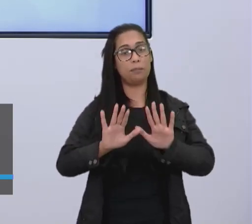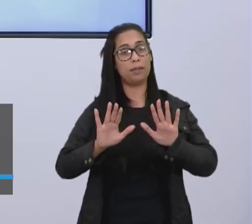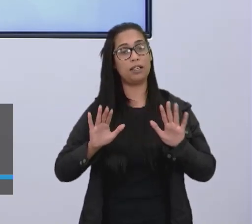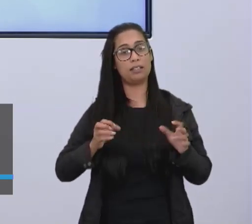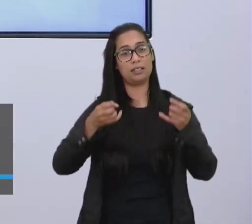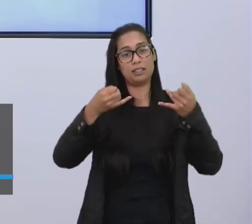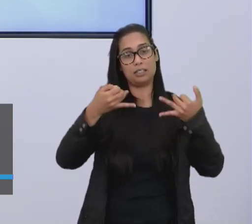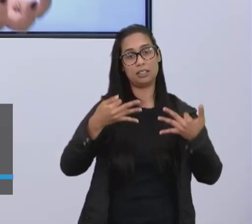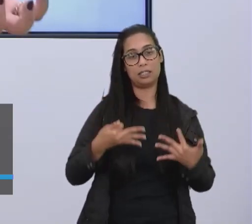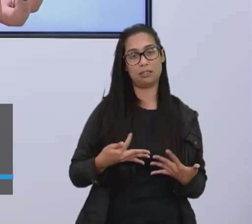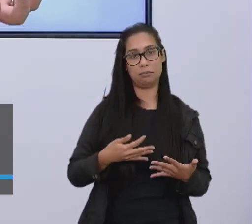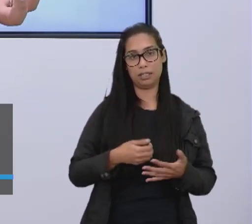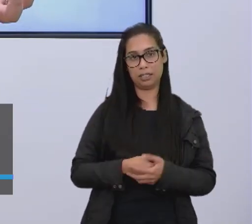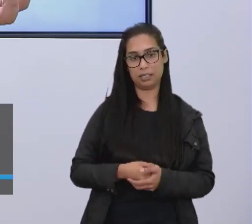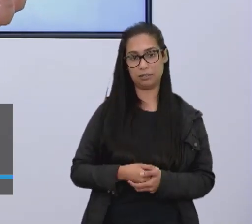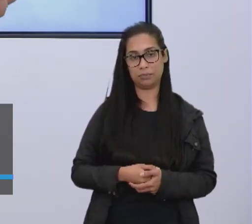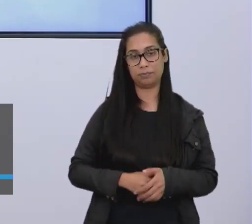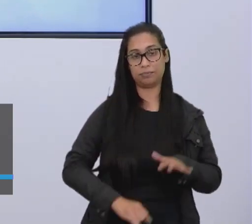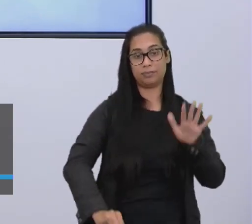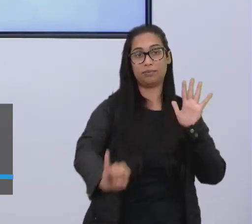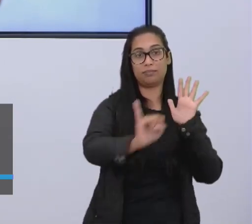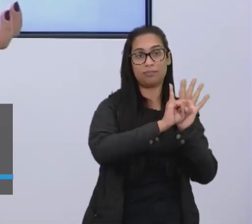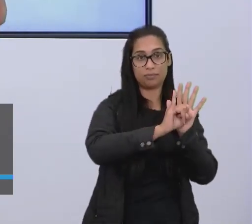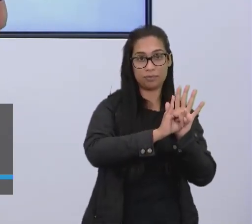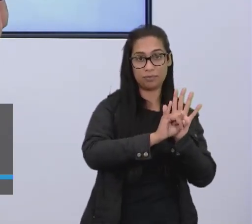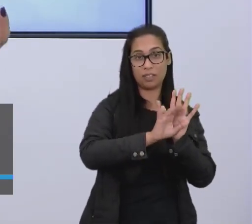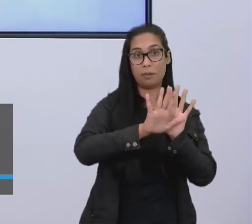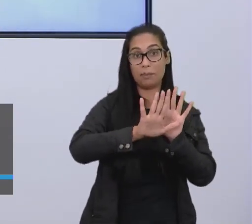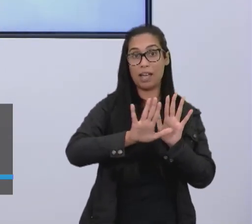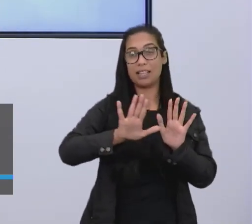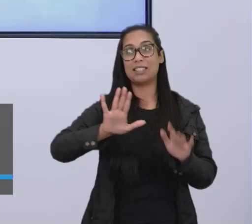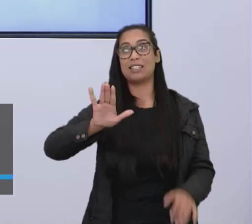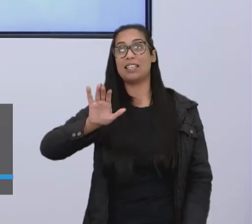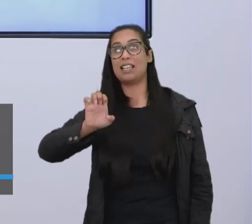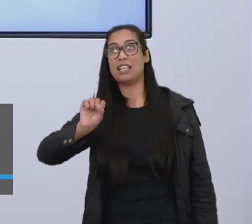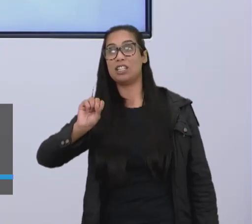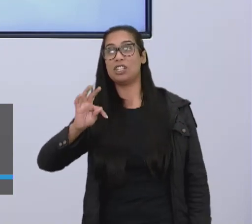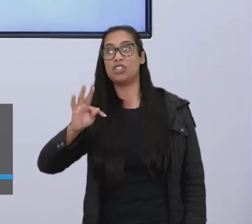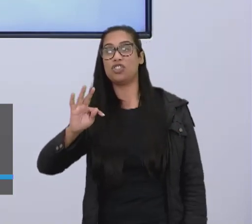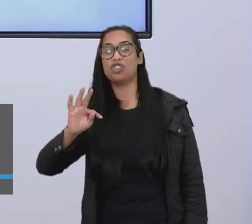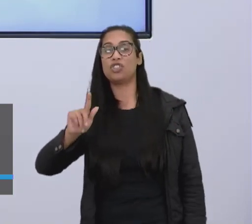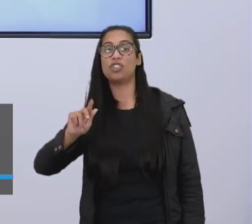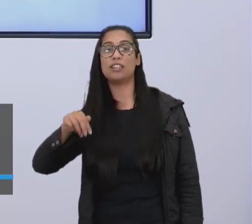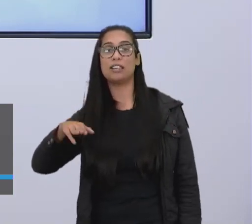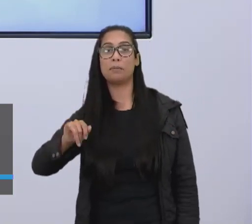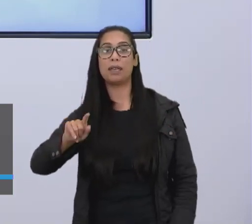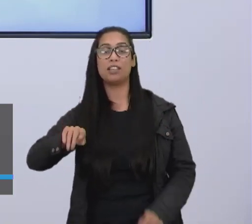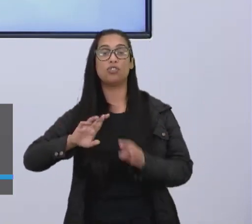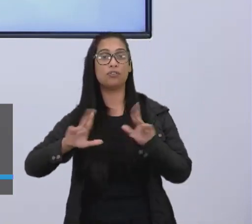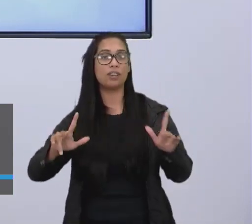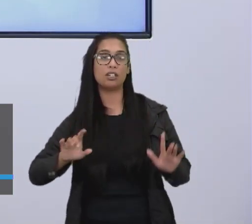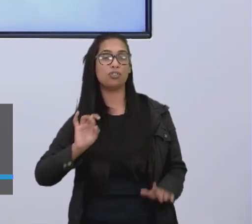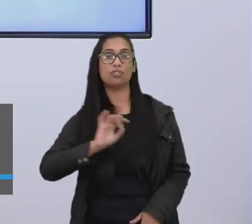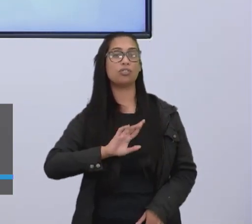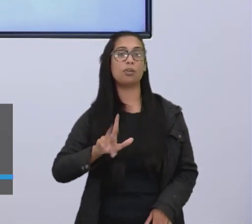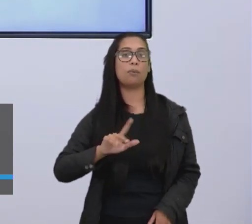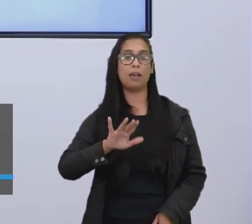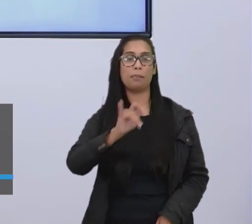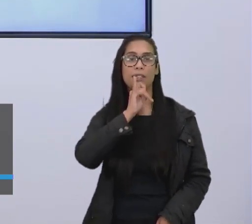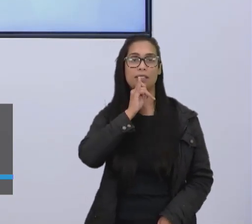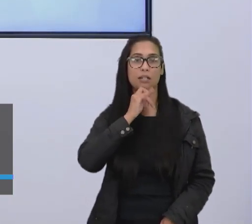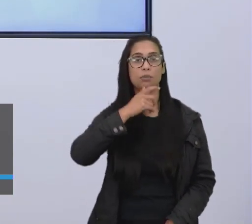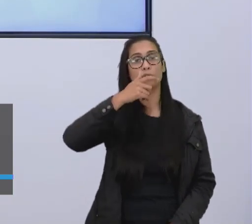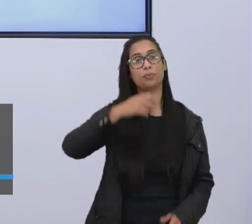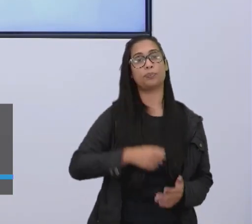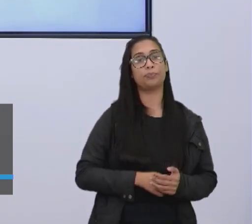sobre identificação, mas sobre estigma, é muito diferente. Não é a questão de que, tipo assim, eu sou professora,